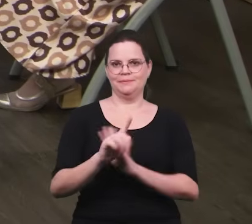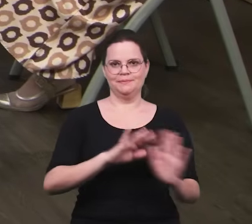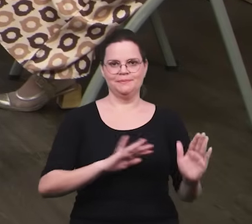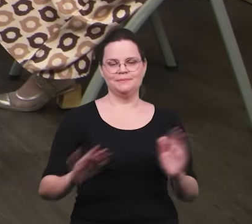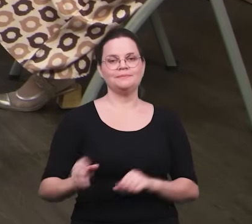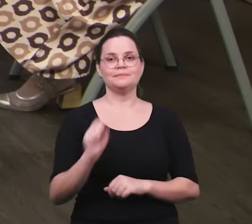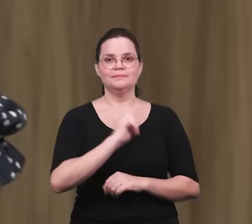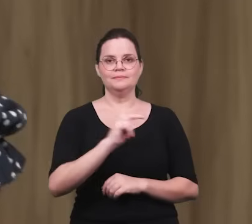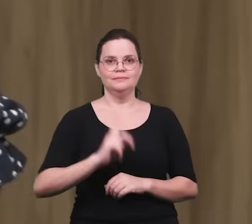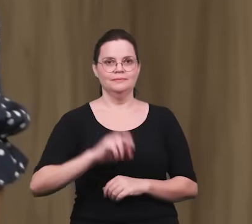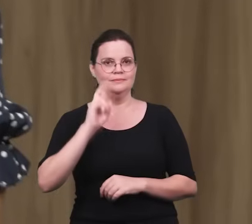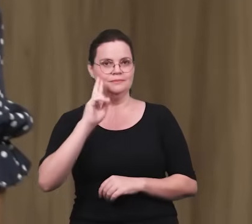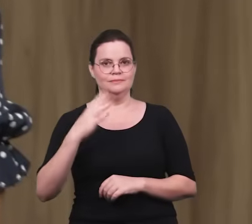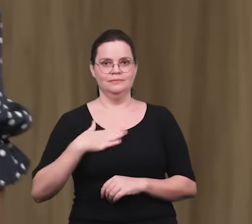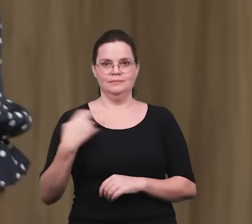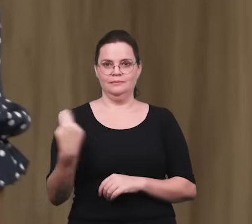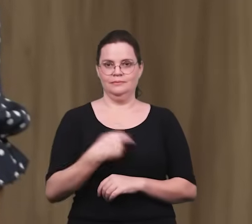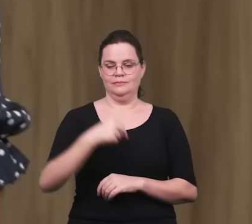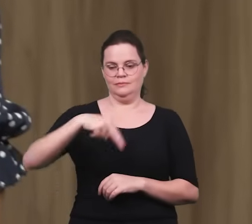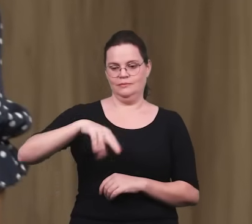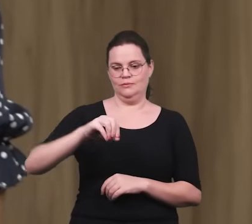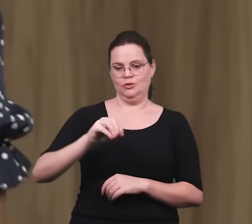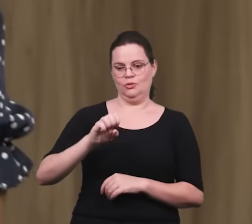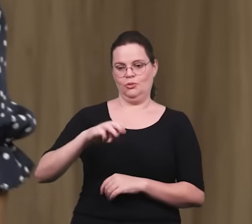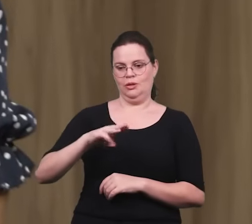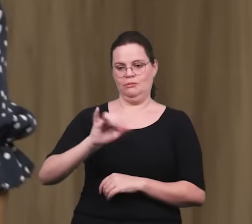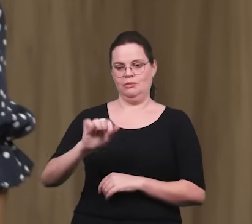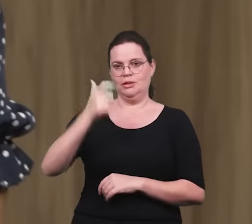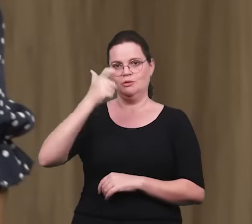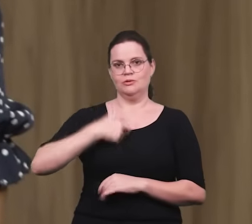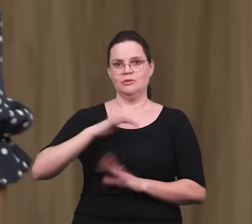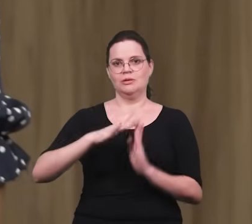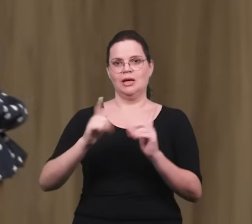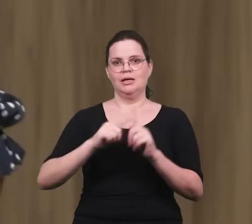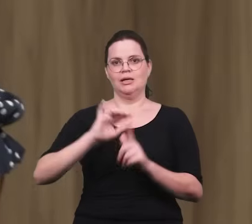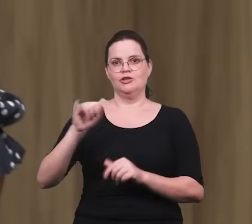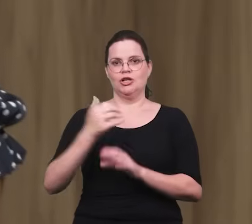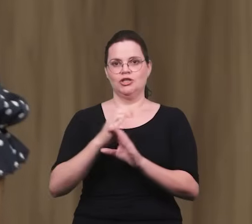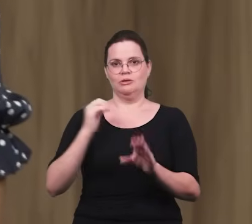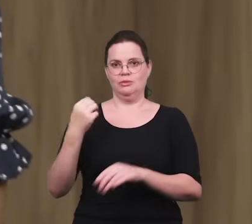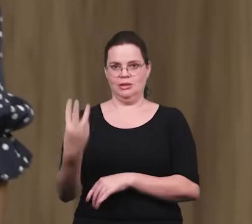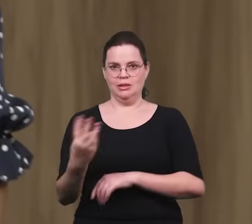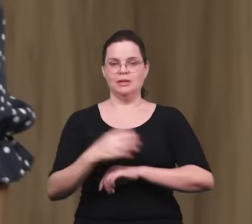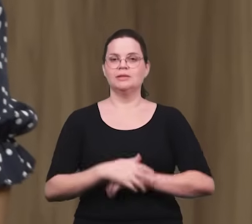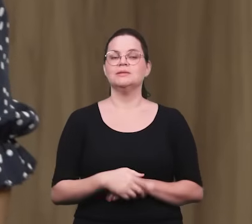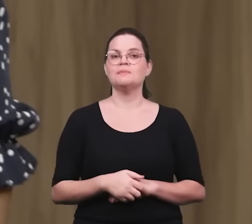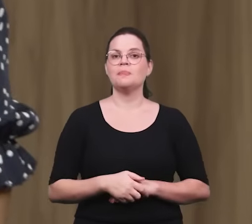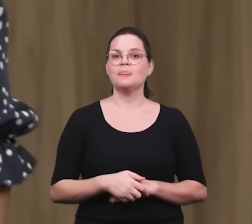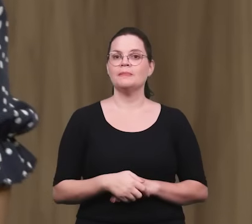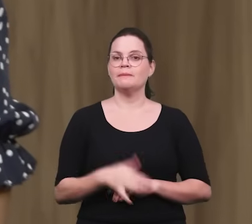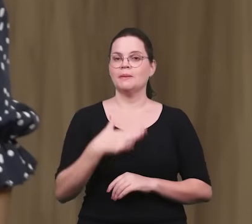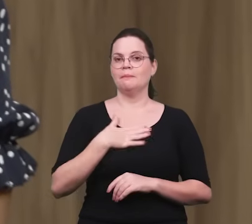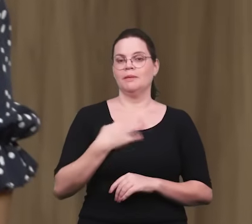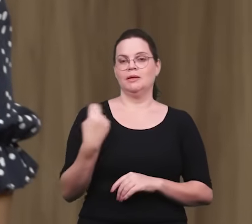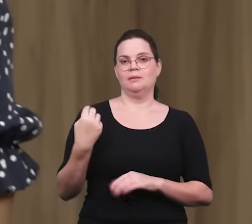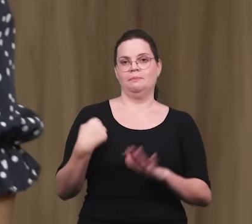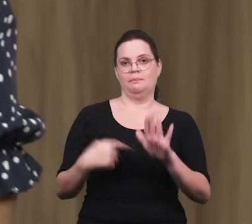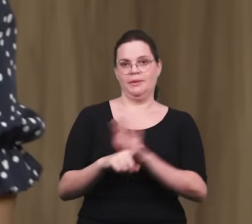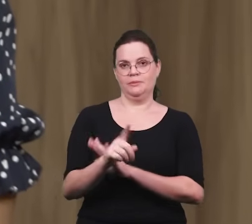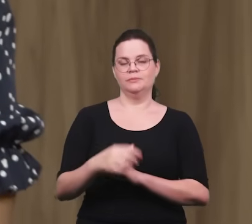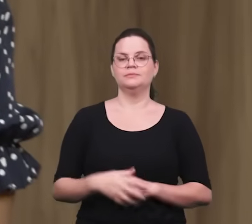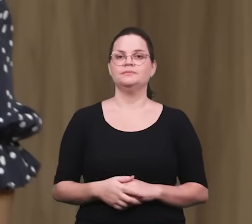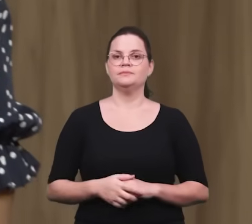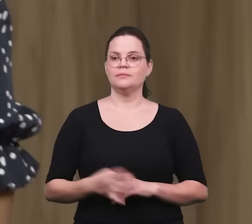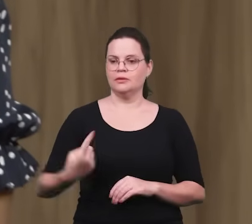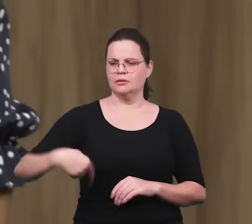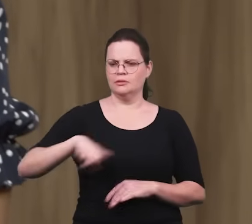Senhor, eu me chamo Noemi, sou da Igreja de Jardim Camburi 3, Ministério do Pastor João Vicente, e minha pergunta é, qual a importância